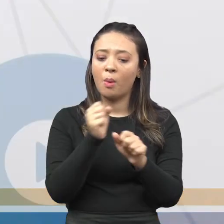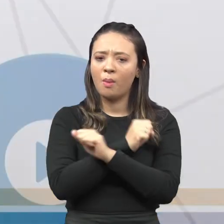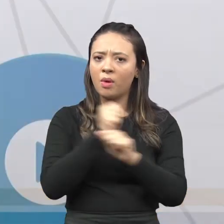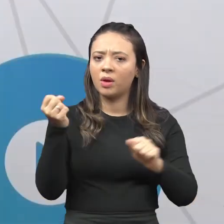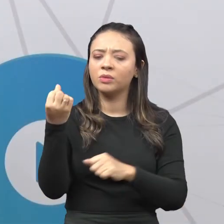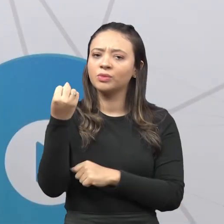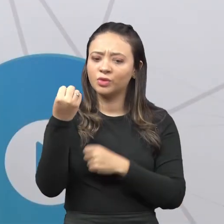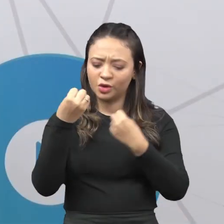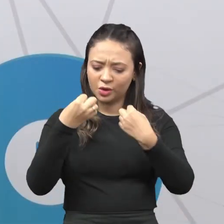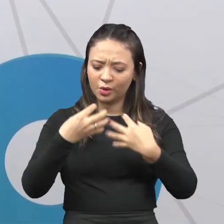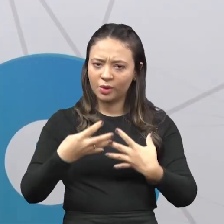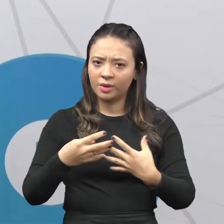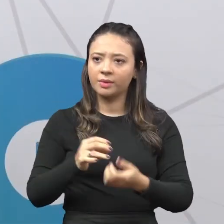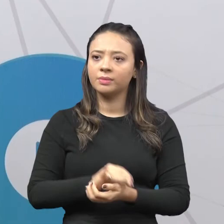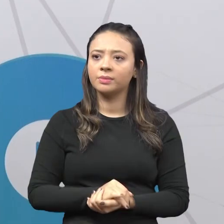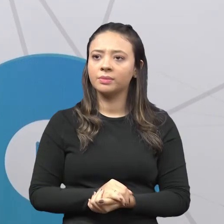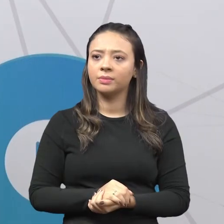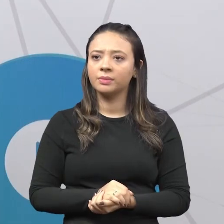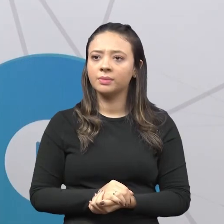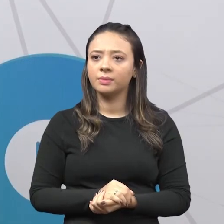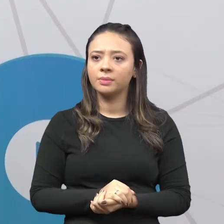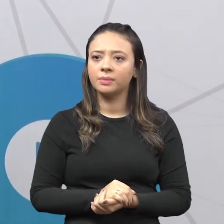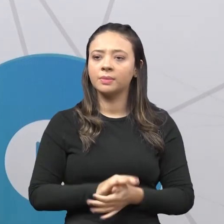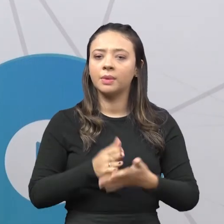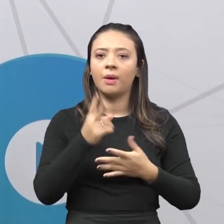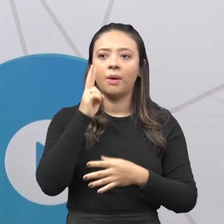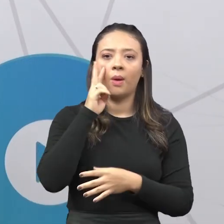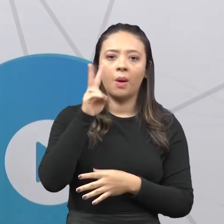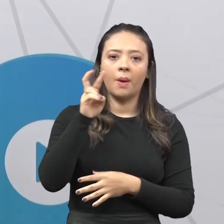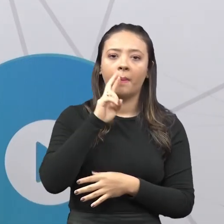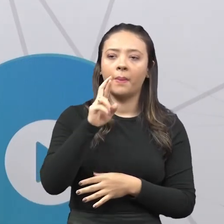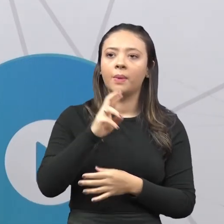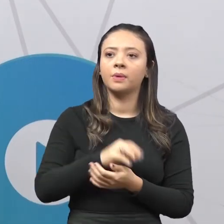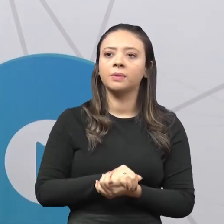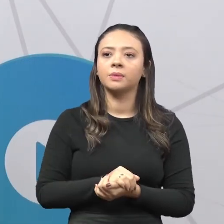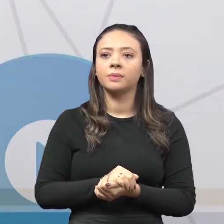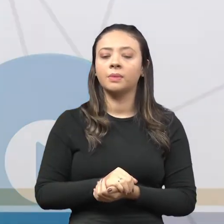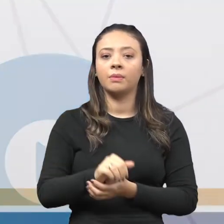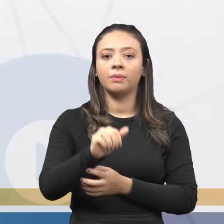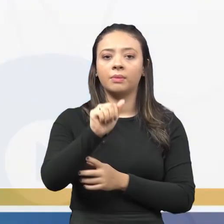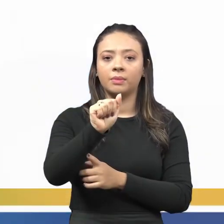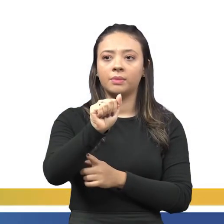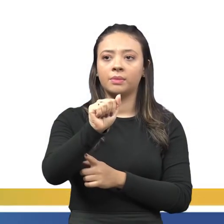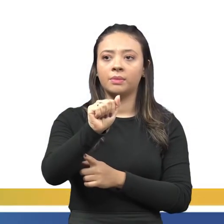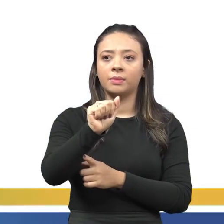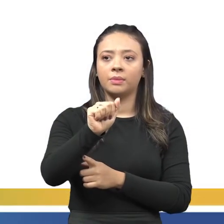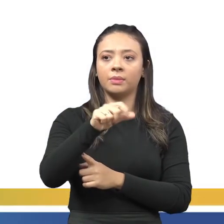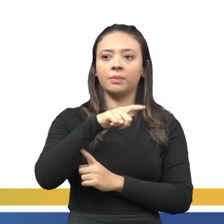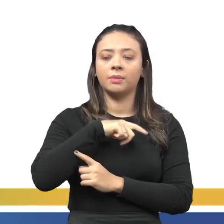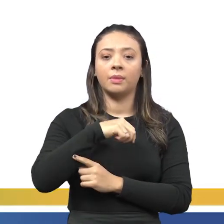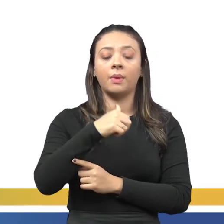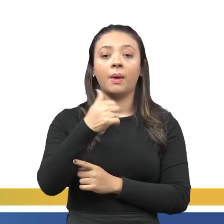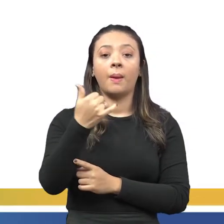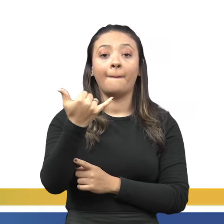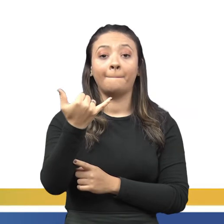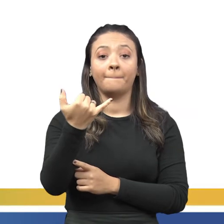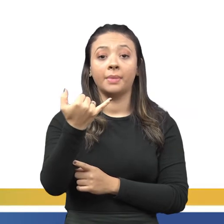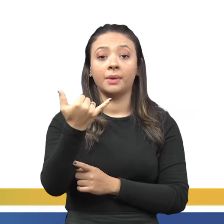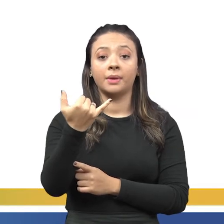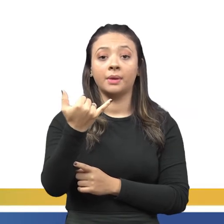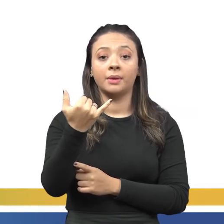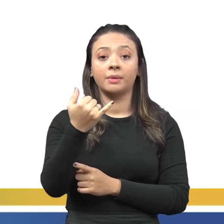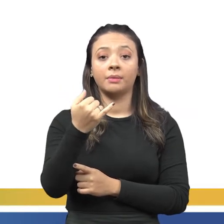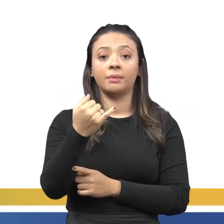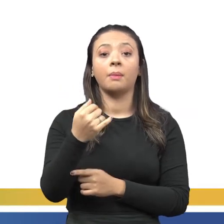os contáveis são diferentes, né? Conseguiram responder aí? Então, vamos ver aí a resposta juntos. Na letra